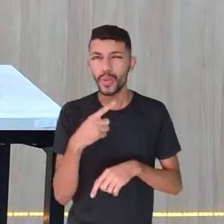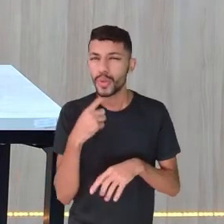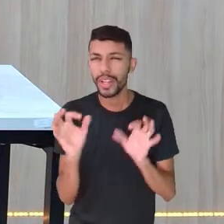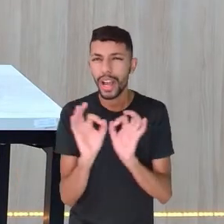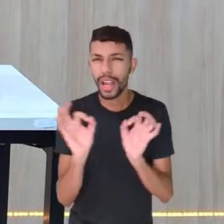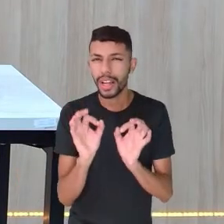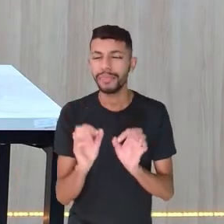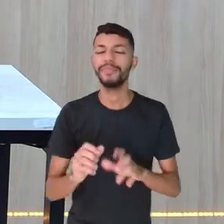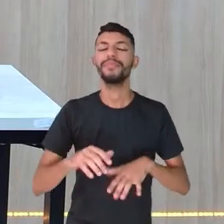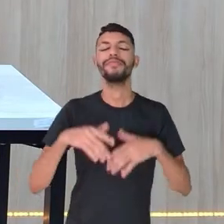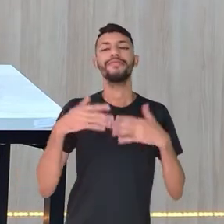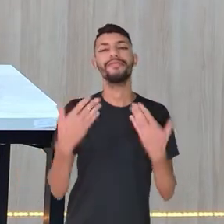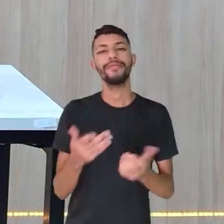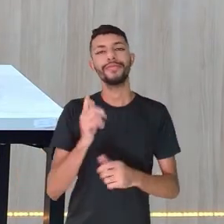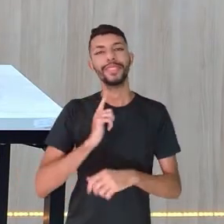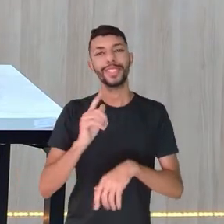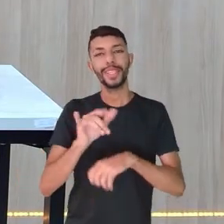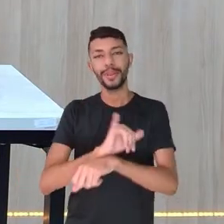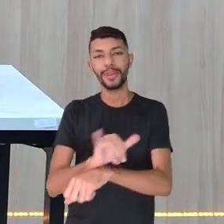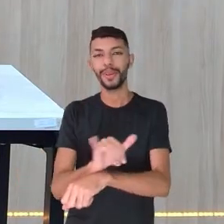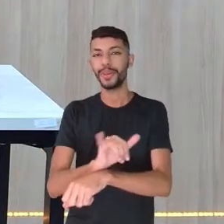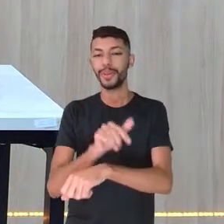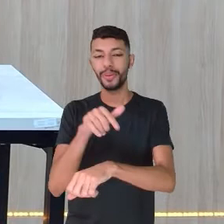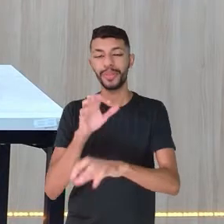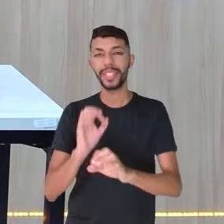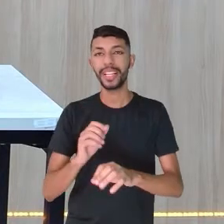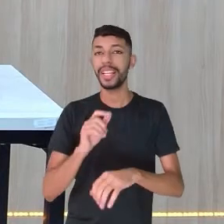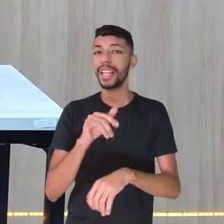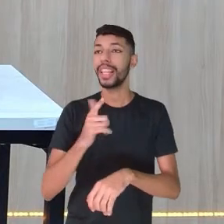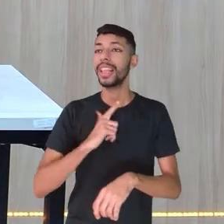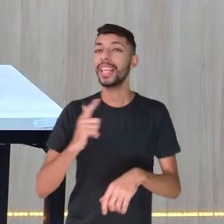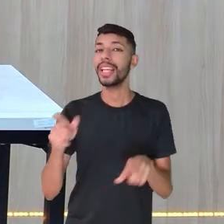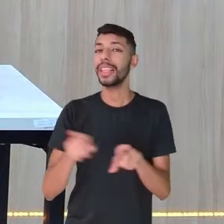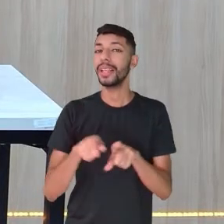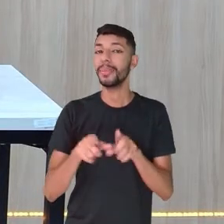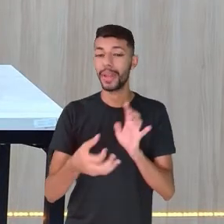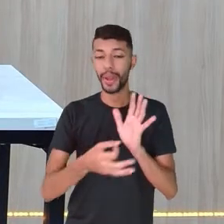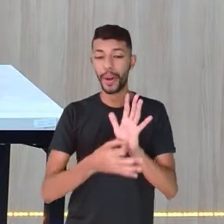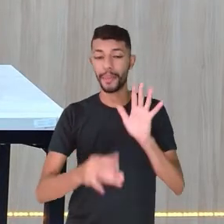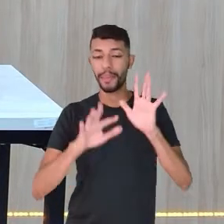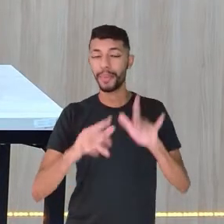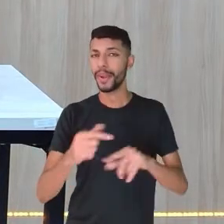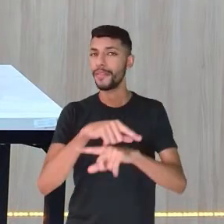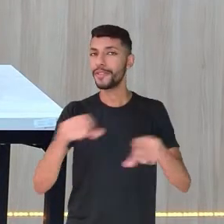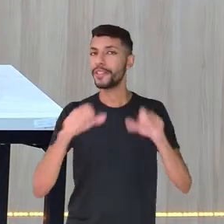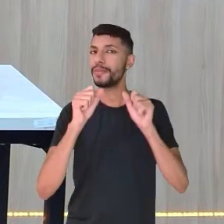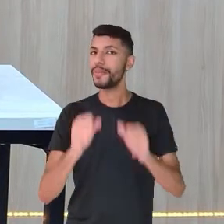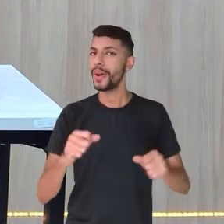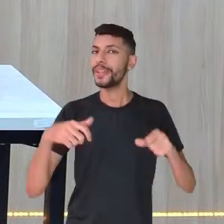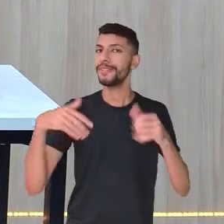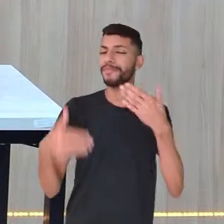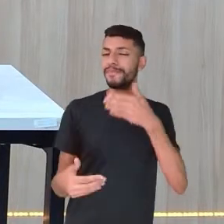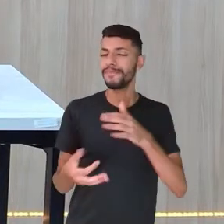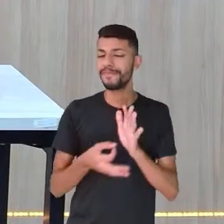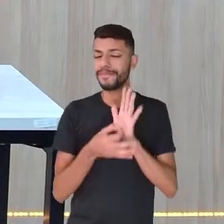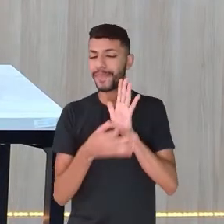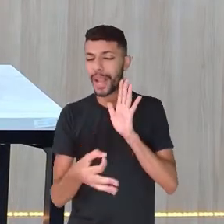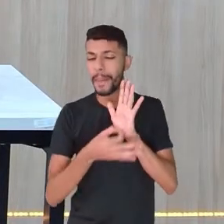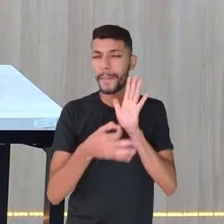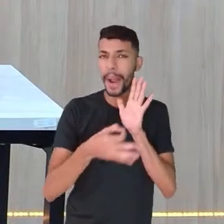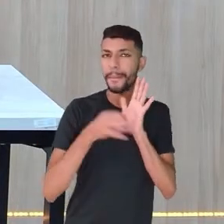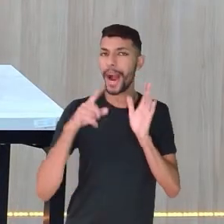que lá no YouTube vocês têm também o chat e vocês poderão conversar aí